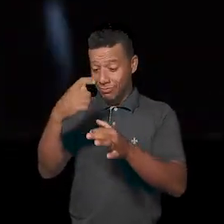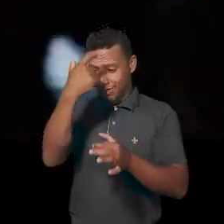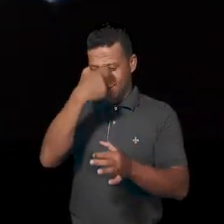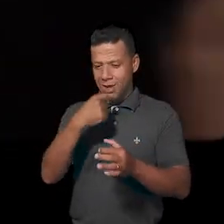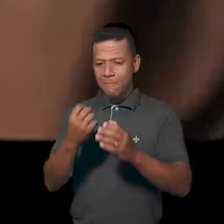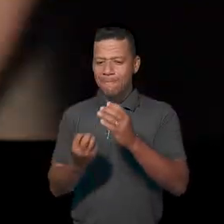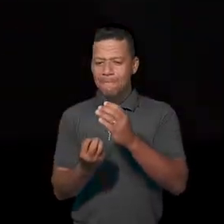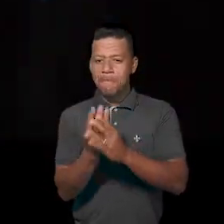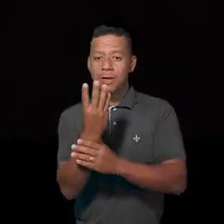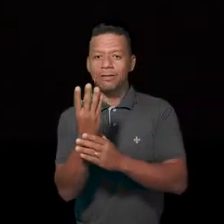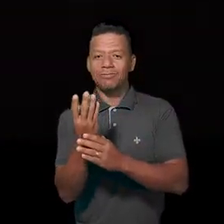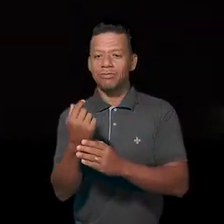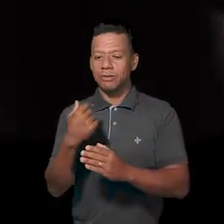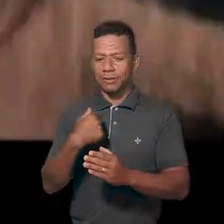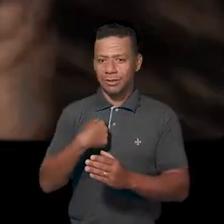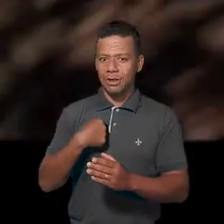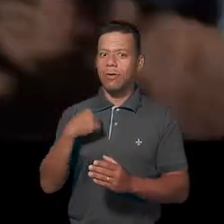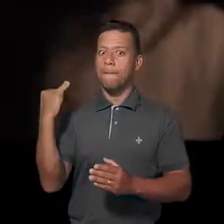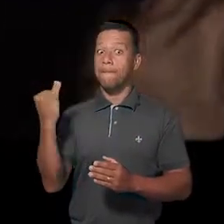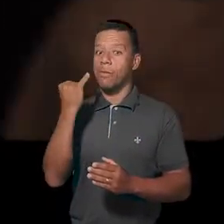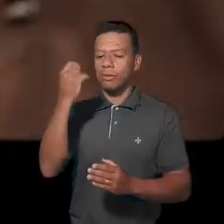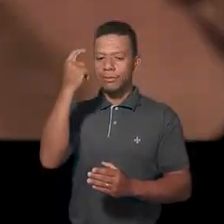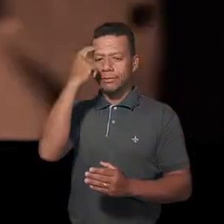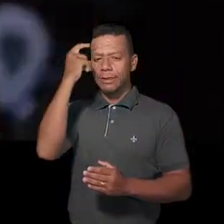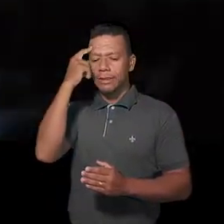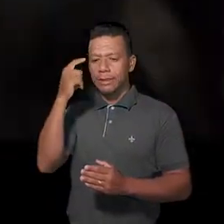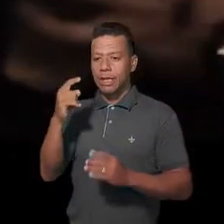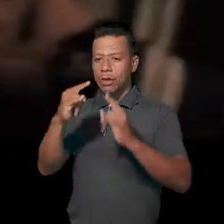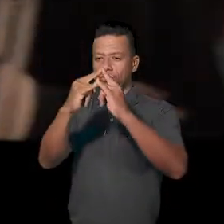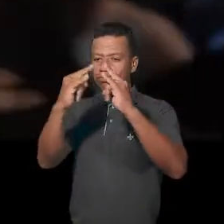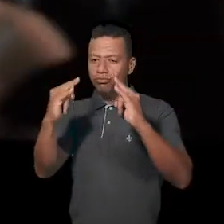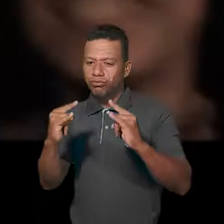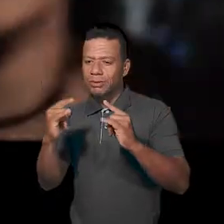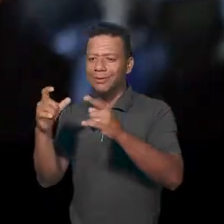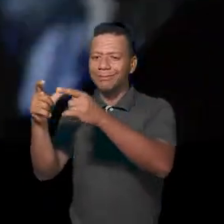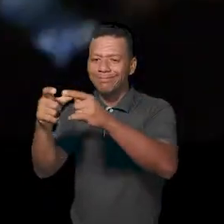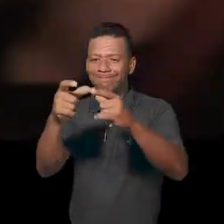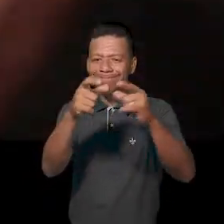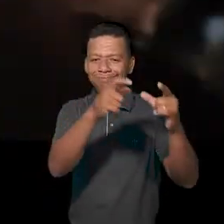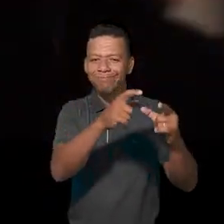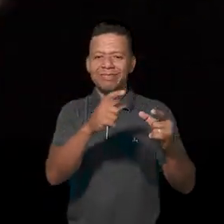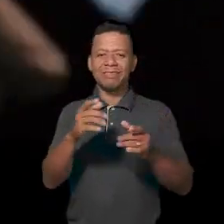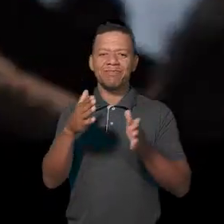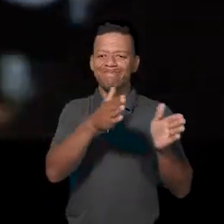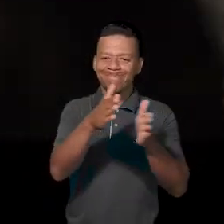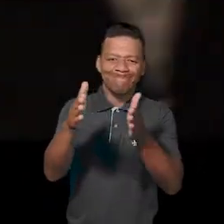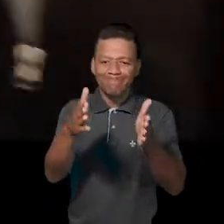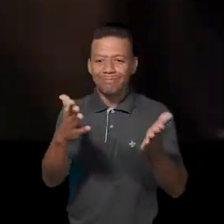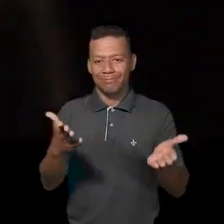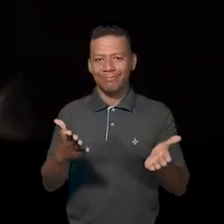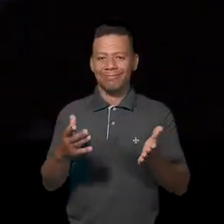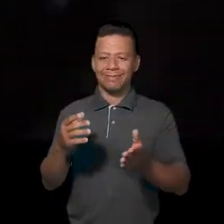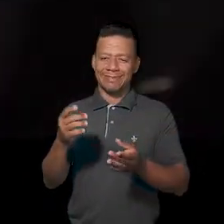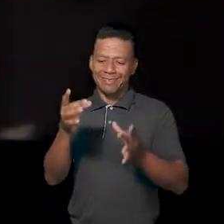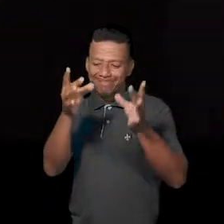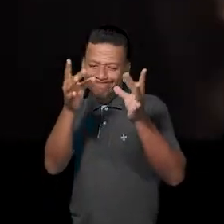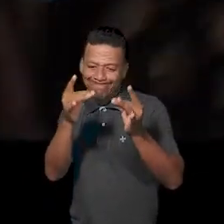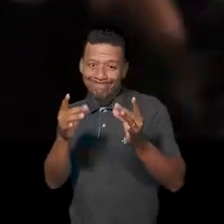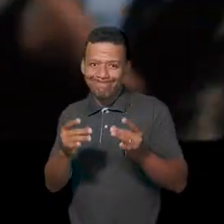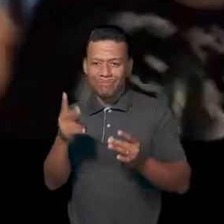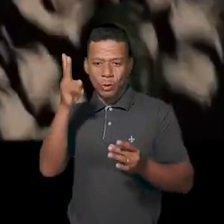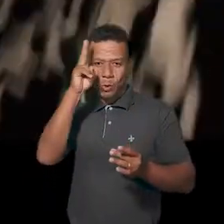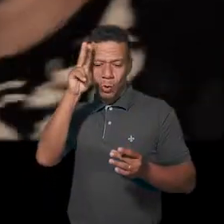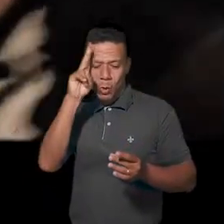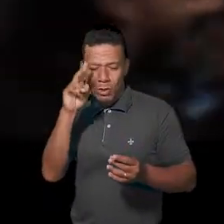E para mim o interessante é pensar por onde o circo passou, para onde ele vai, olhar os detalhes dessa história, as